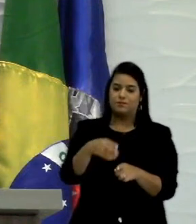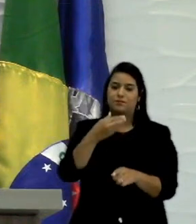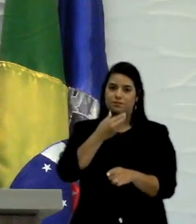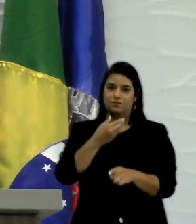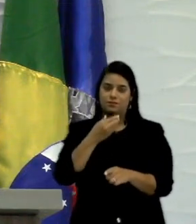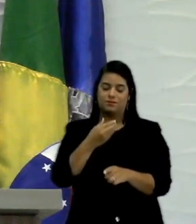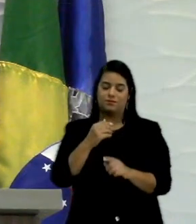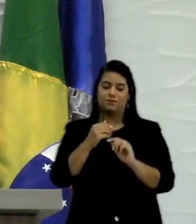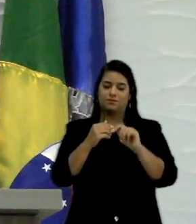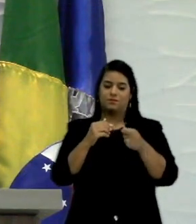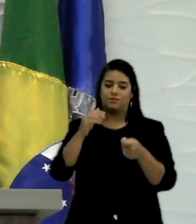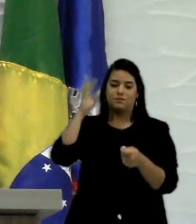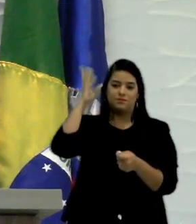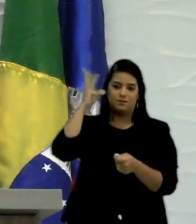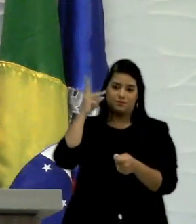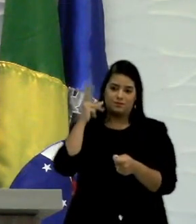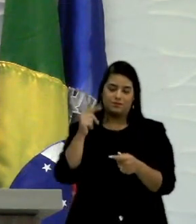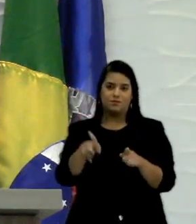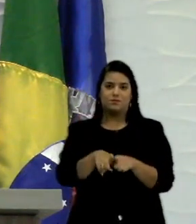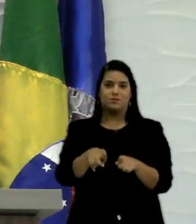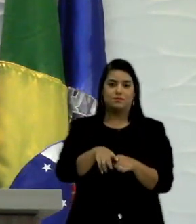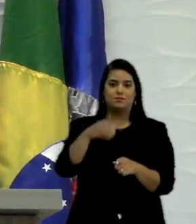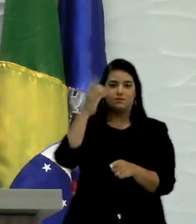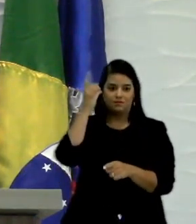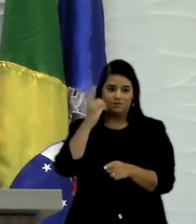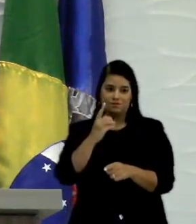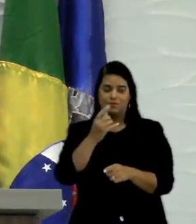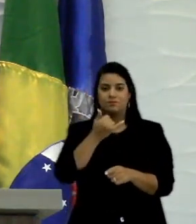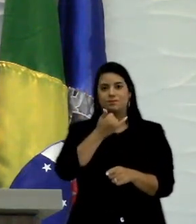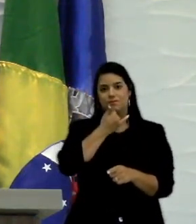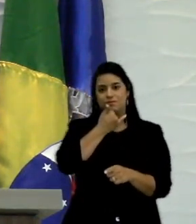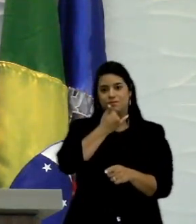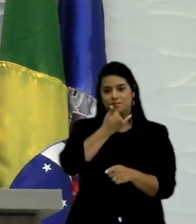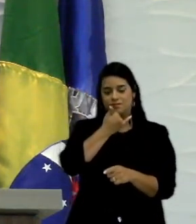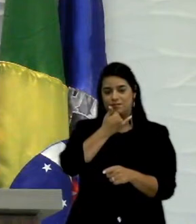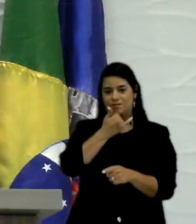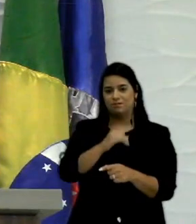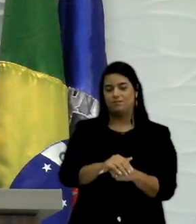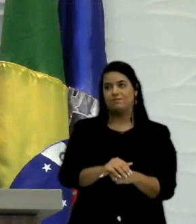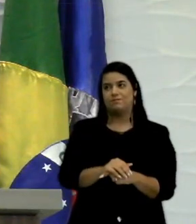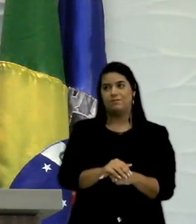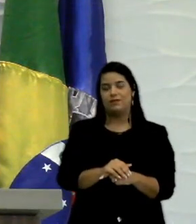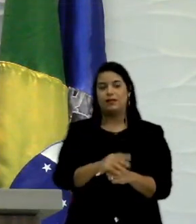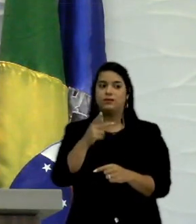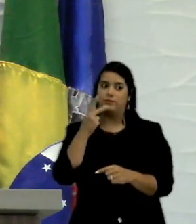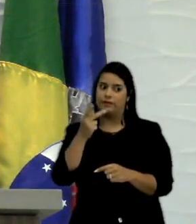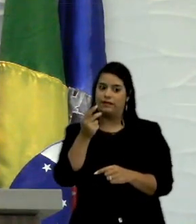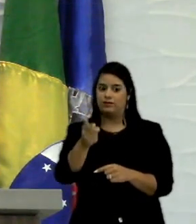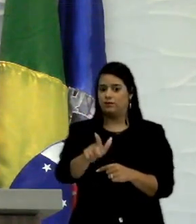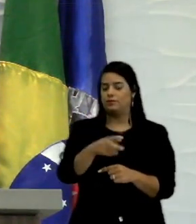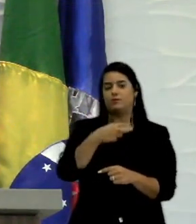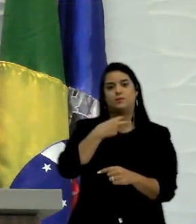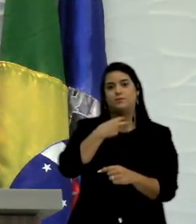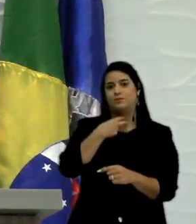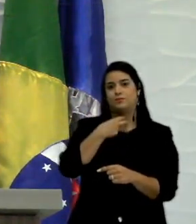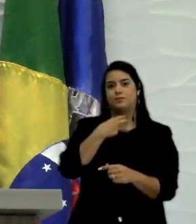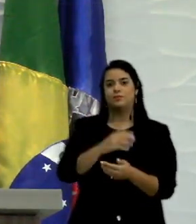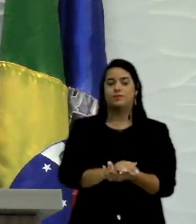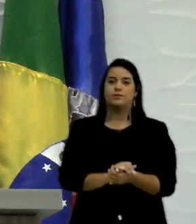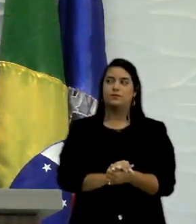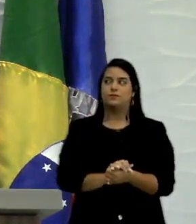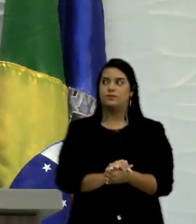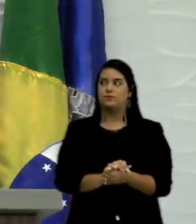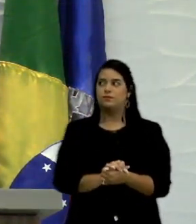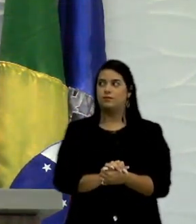podia falar, e a dona Débora. Desculpa aí, garanto a você que eu não falo mais, porque tem vez, Vossa Excelência. Quem nem a Valdir falou agora, fala um palavrão, que é